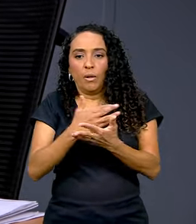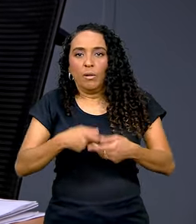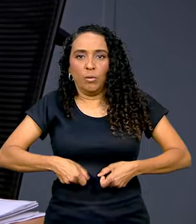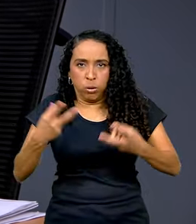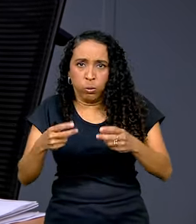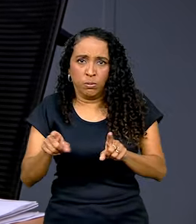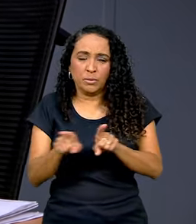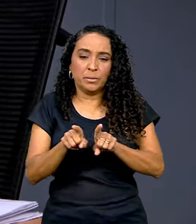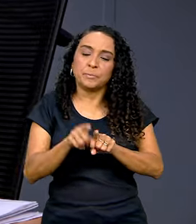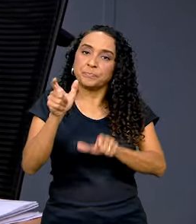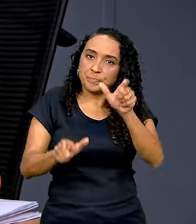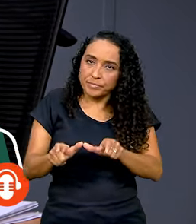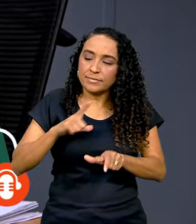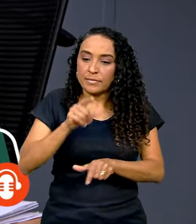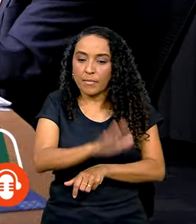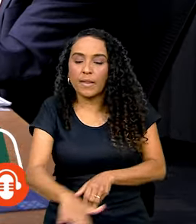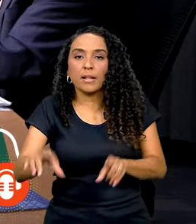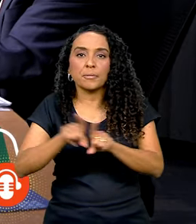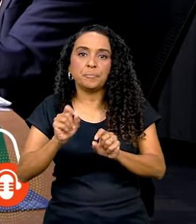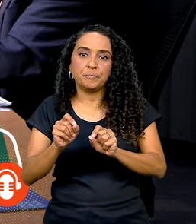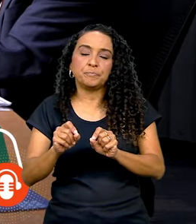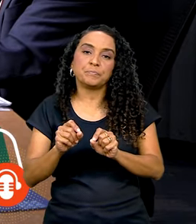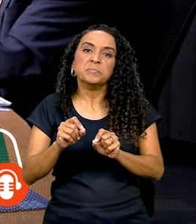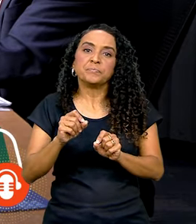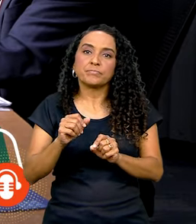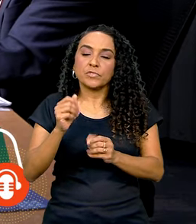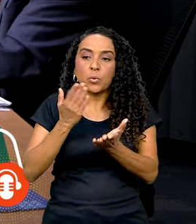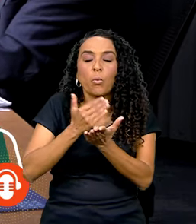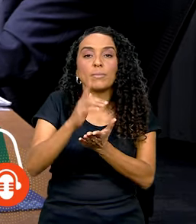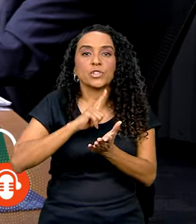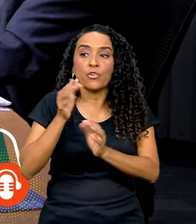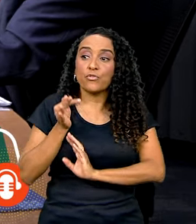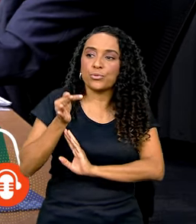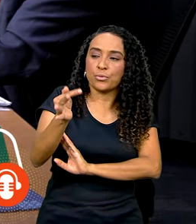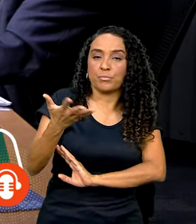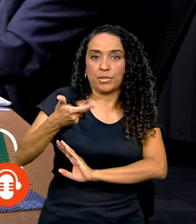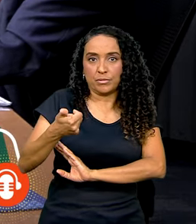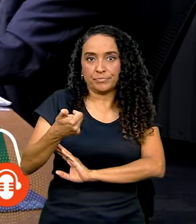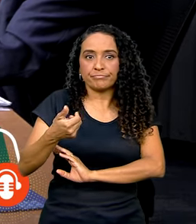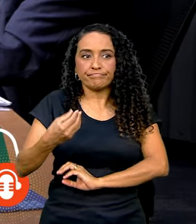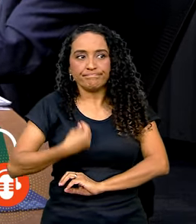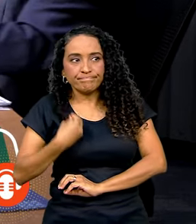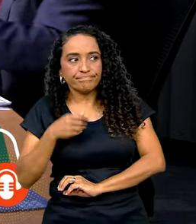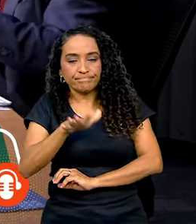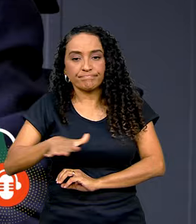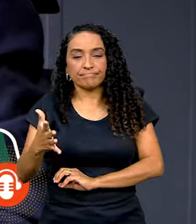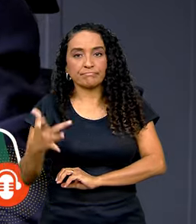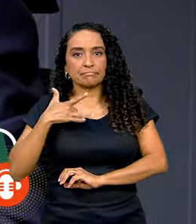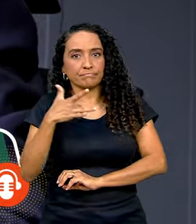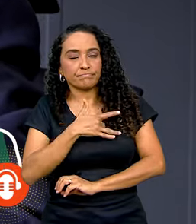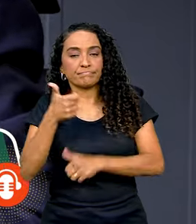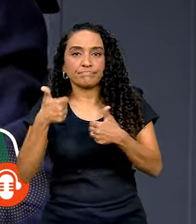para algumas despesas essas pessoas criadas essas crianças elas passam a ter um futuro melhor viver no